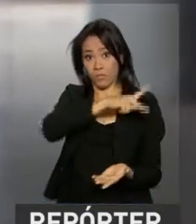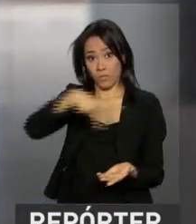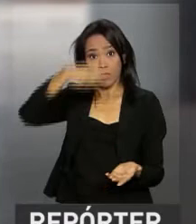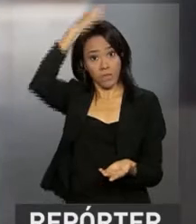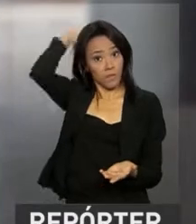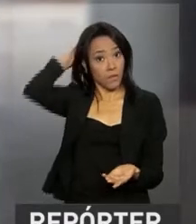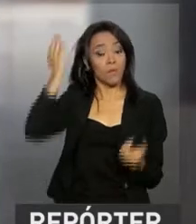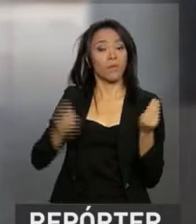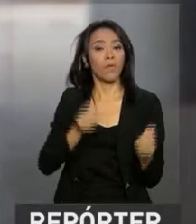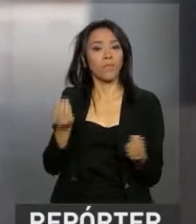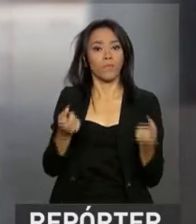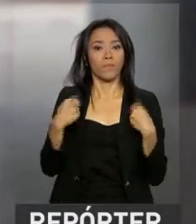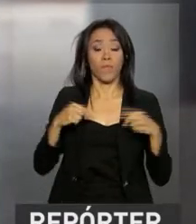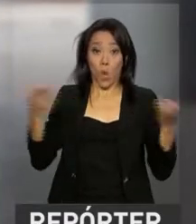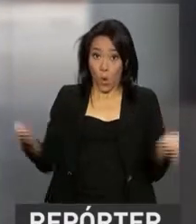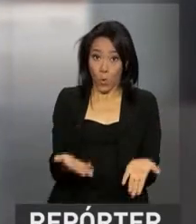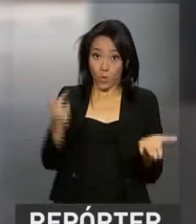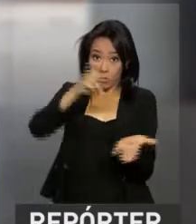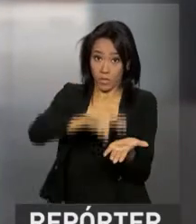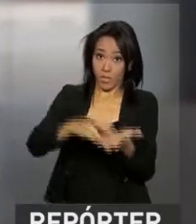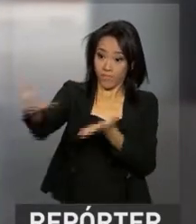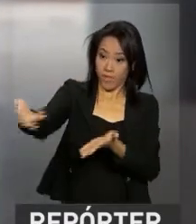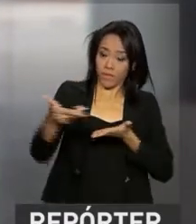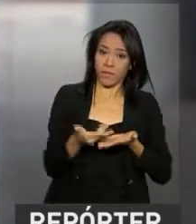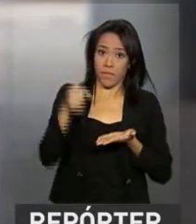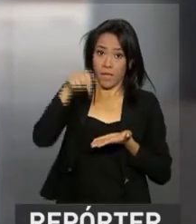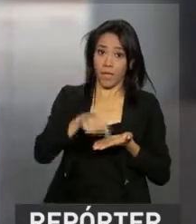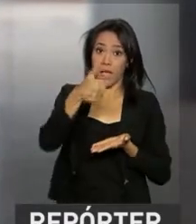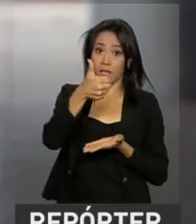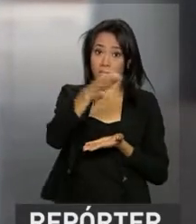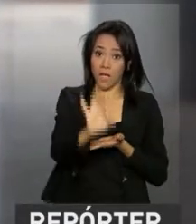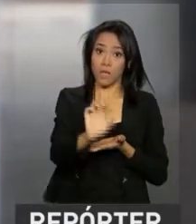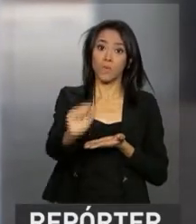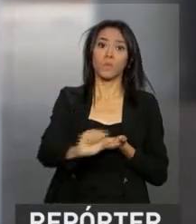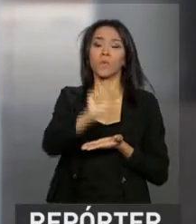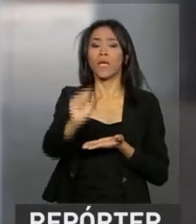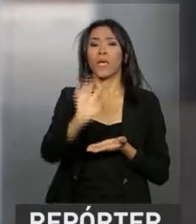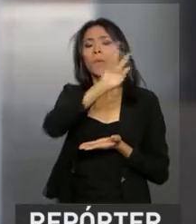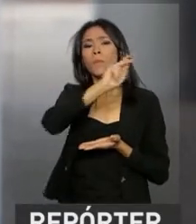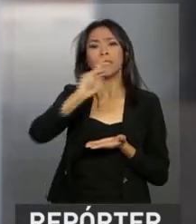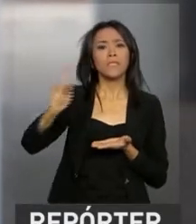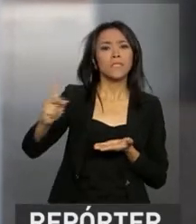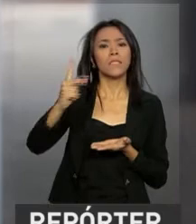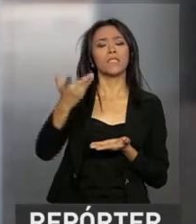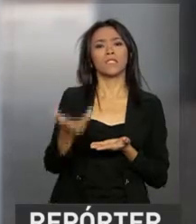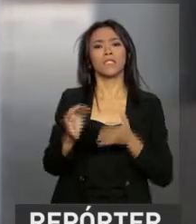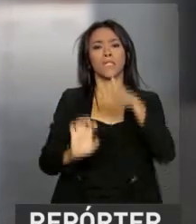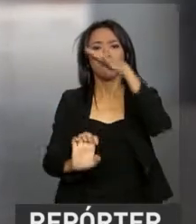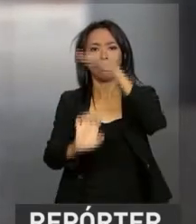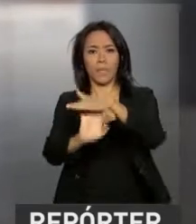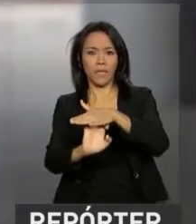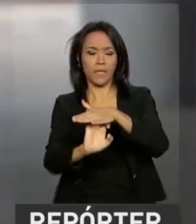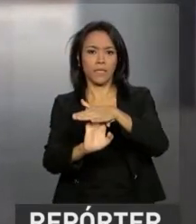Temer recebe agora de manhã às 10 horas aqui no Palácio do Planalto o presidente da empresa